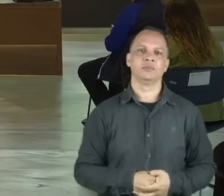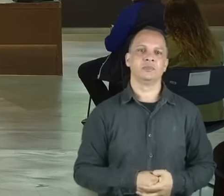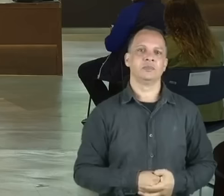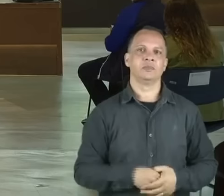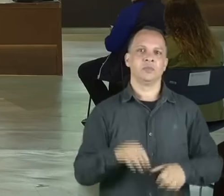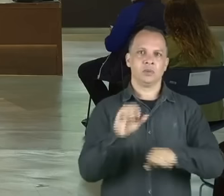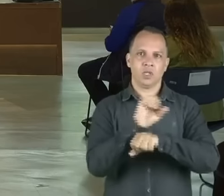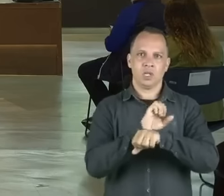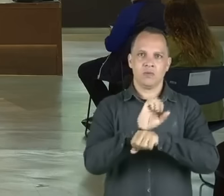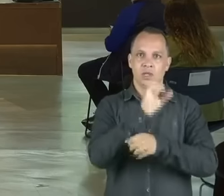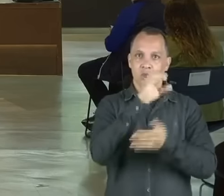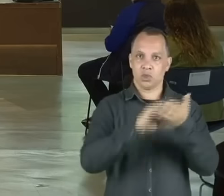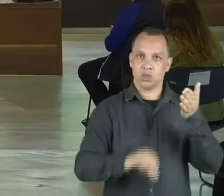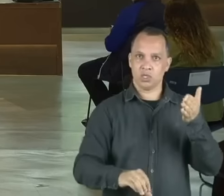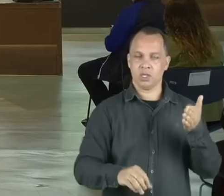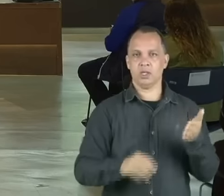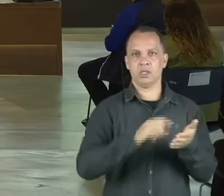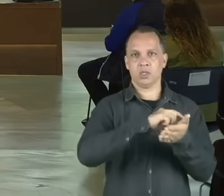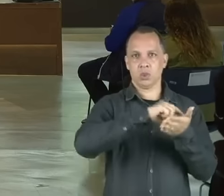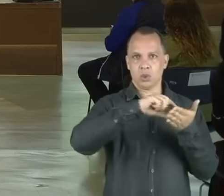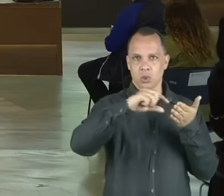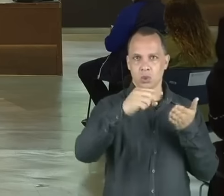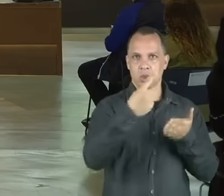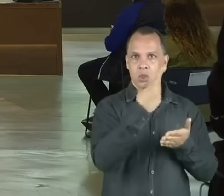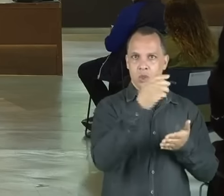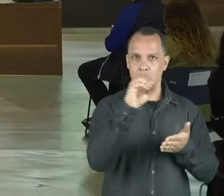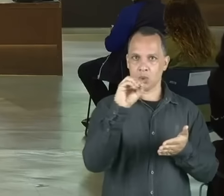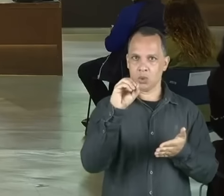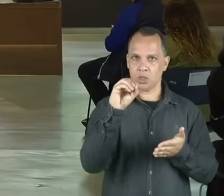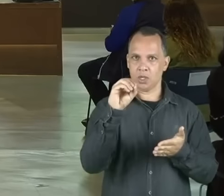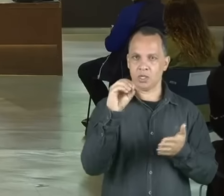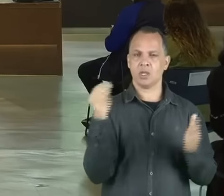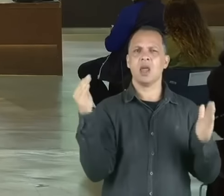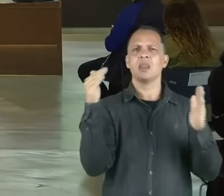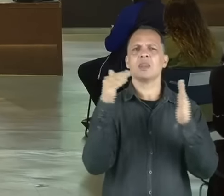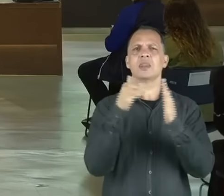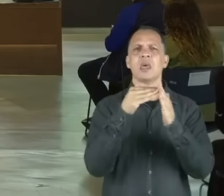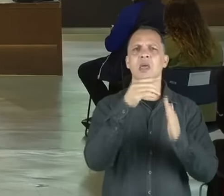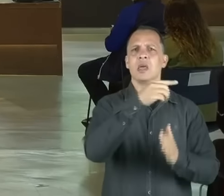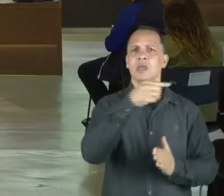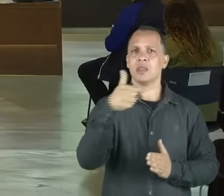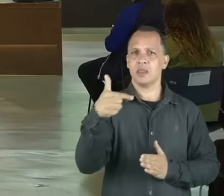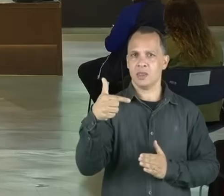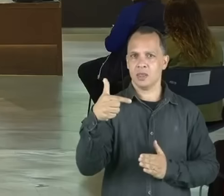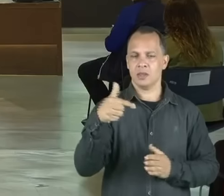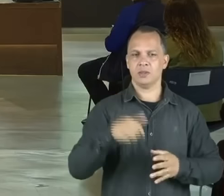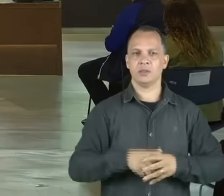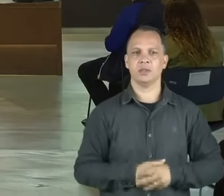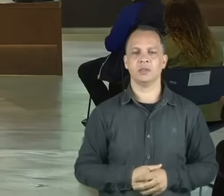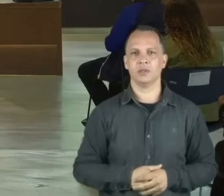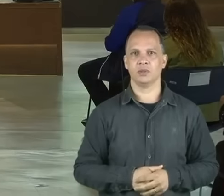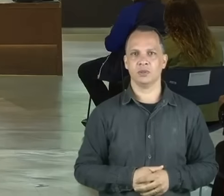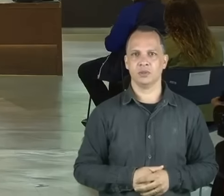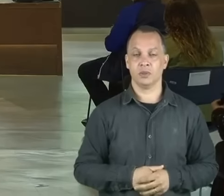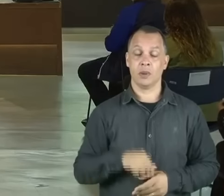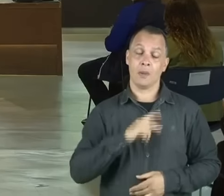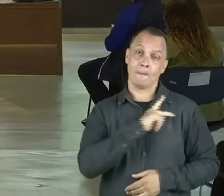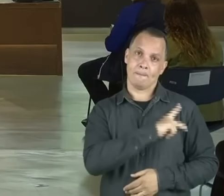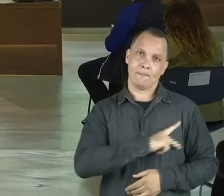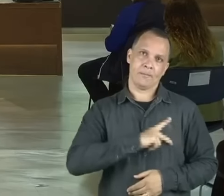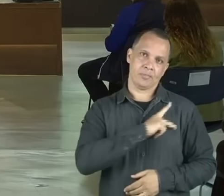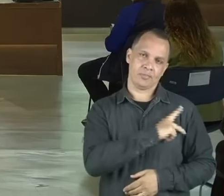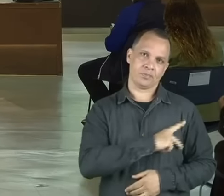de 10 a 17 espécies os capítulos 6 versos de 10 a 17 palavras do apóstolo